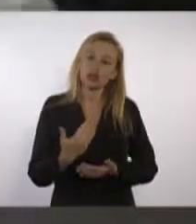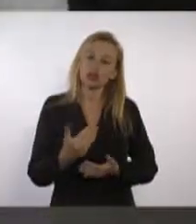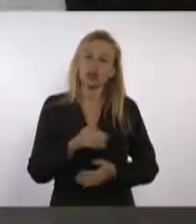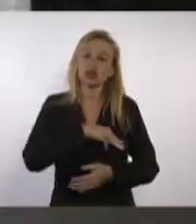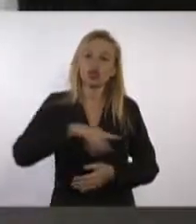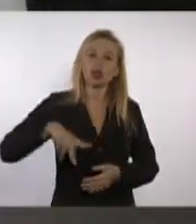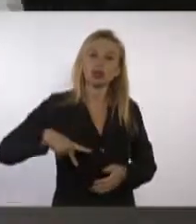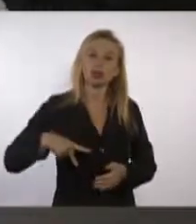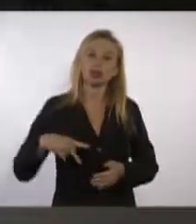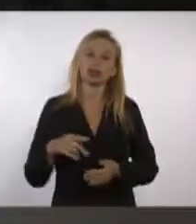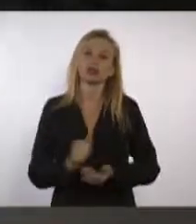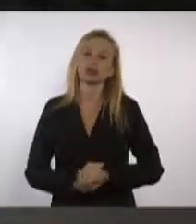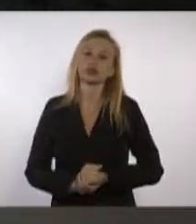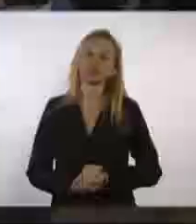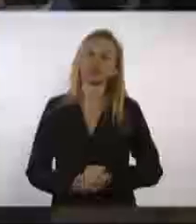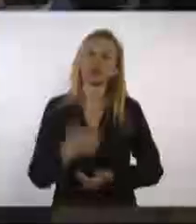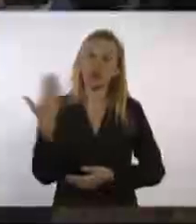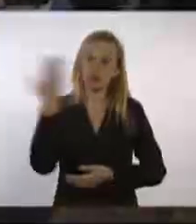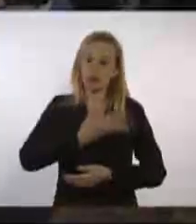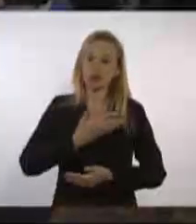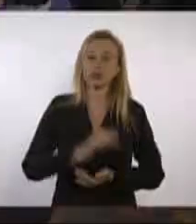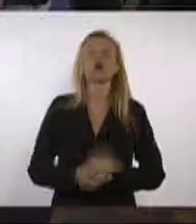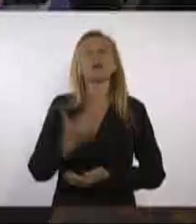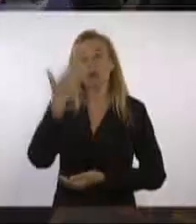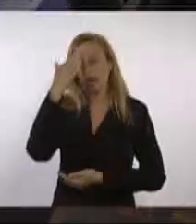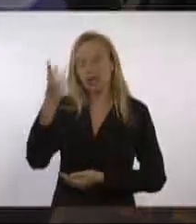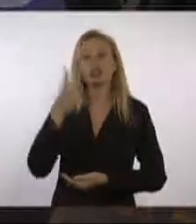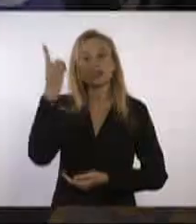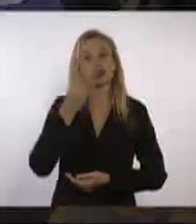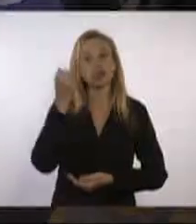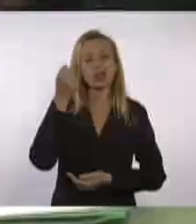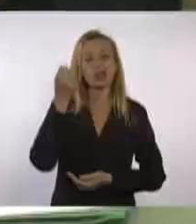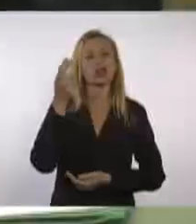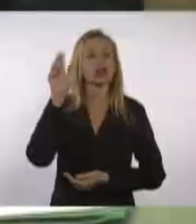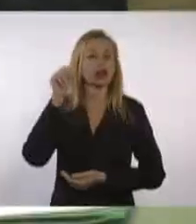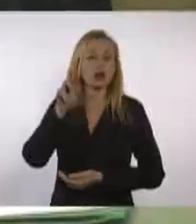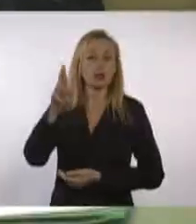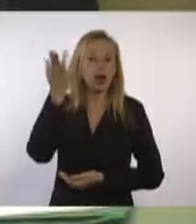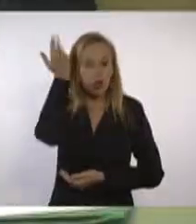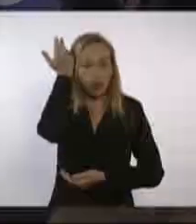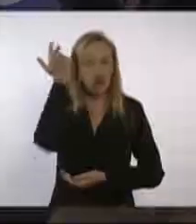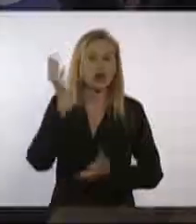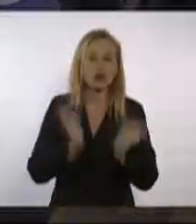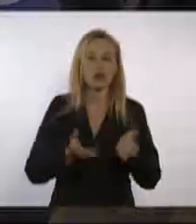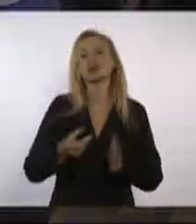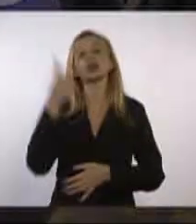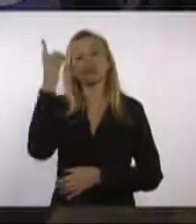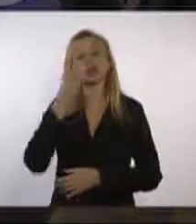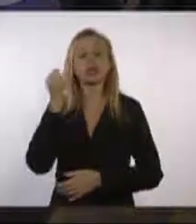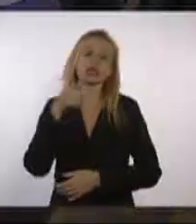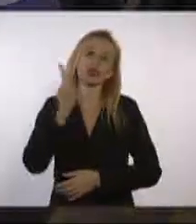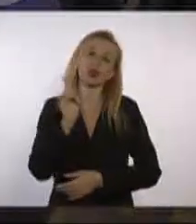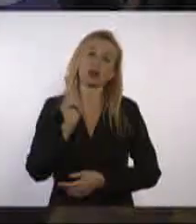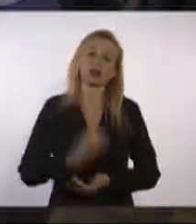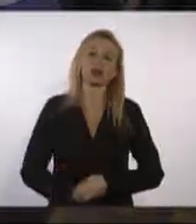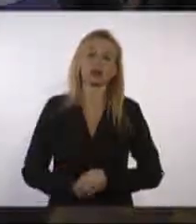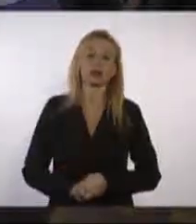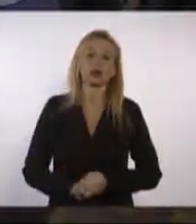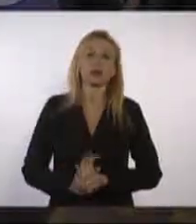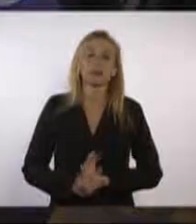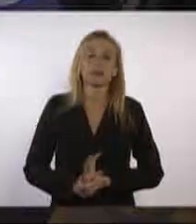Obrigado, deputado Eliomar Coelho. Deputado Quinoploc, por favor, seu voto. Presidente,